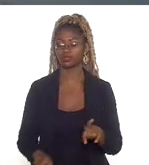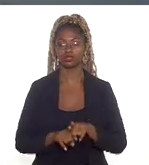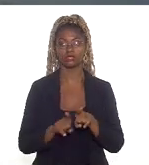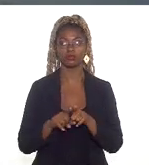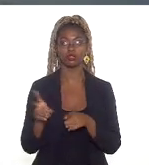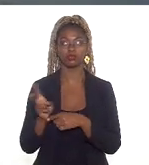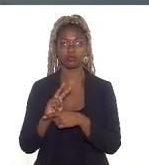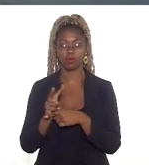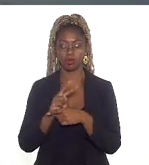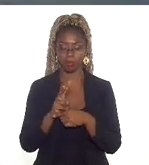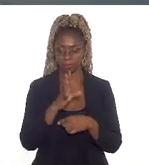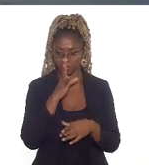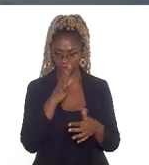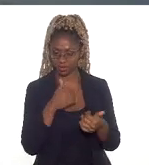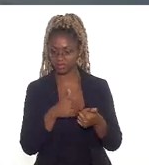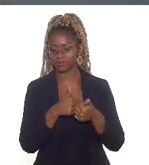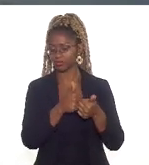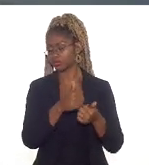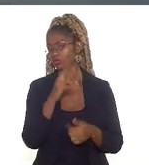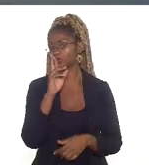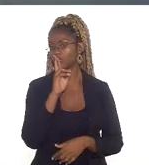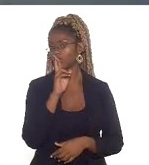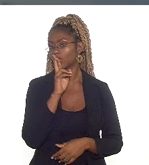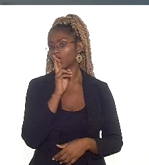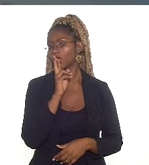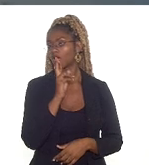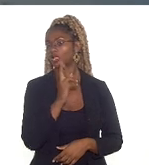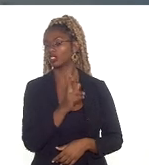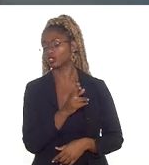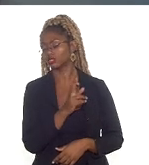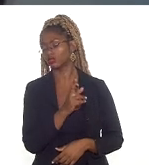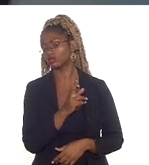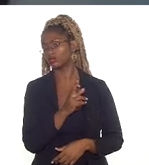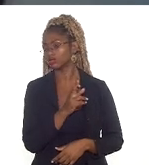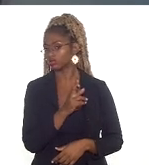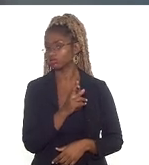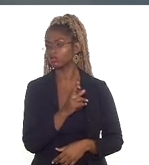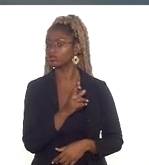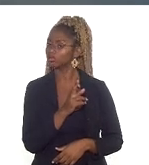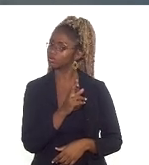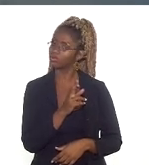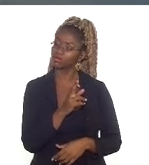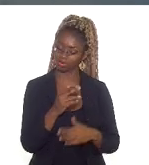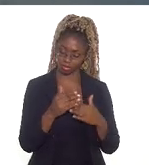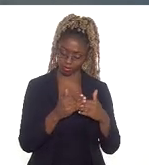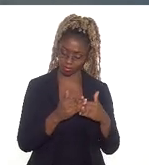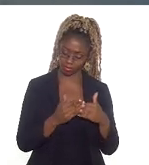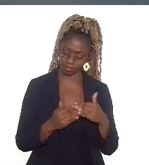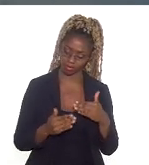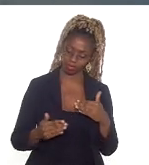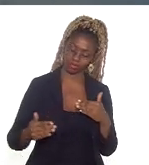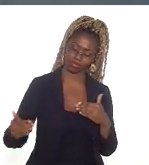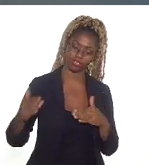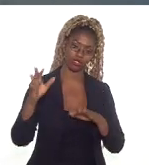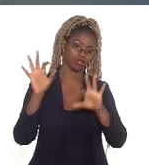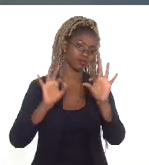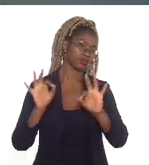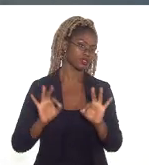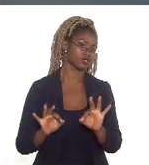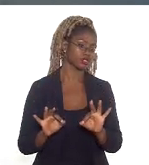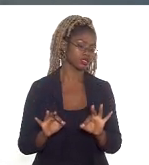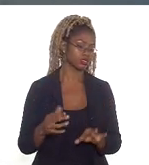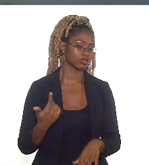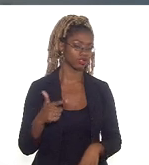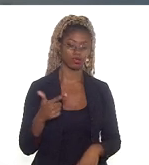monitoramento do resultado de médio prazo, longo prazo dos projetos não é